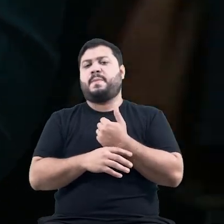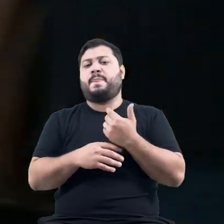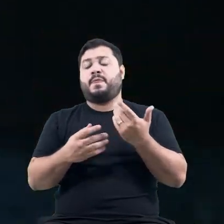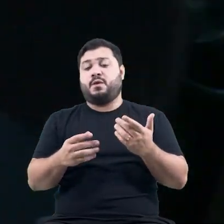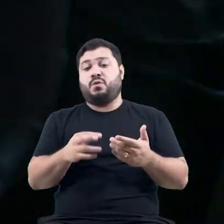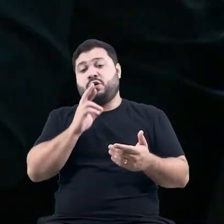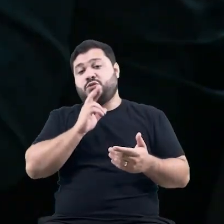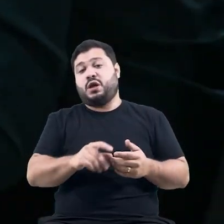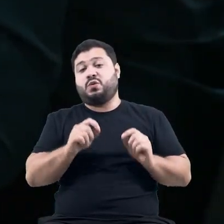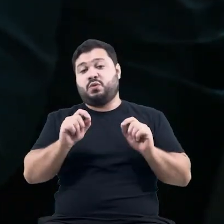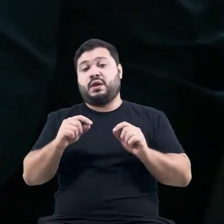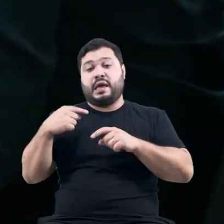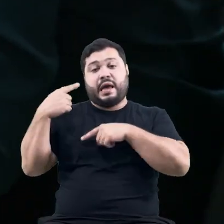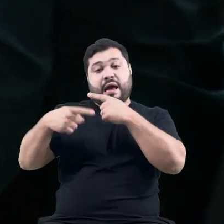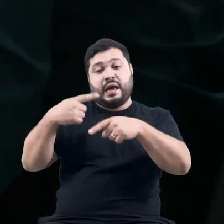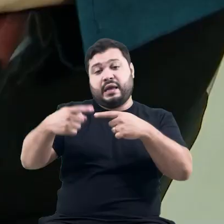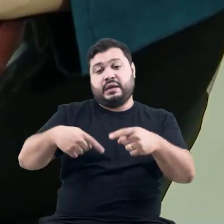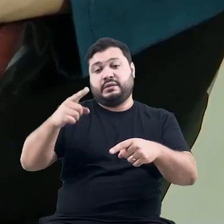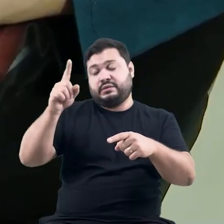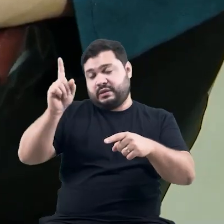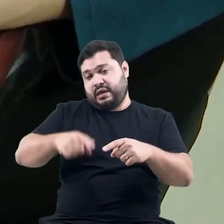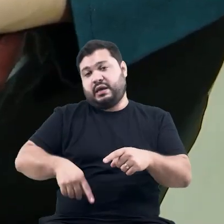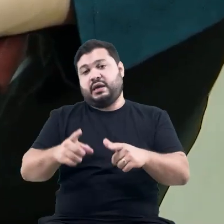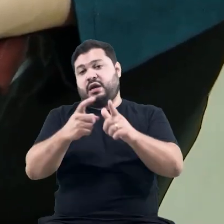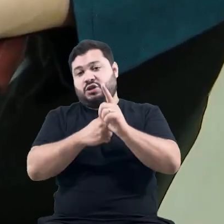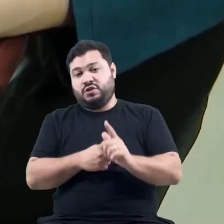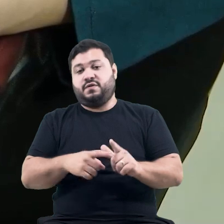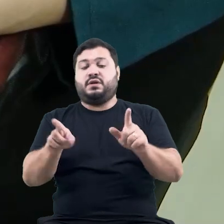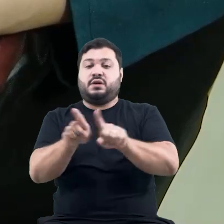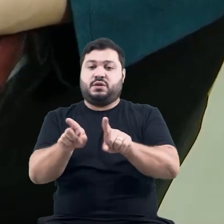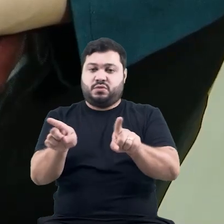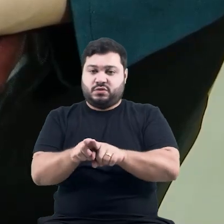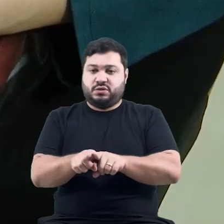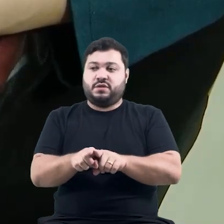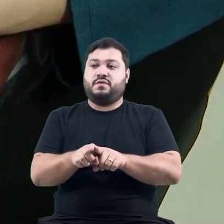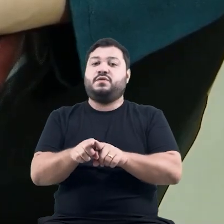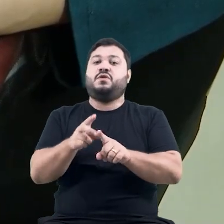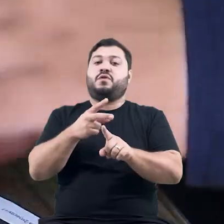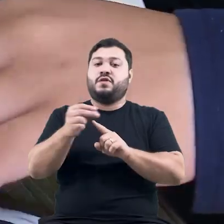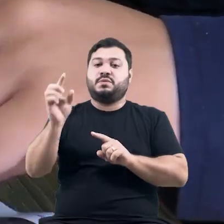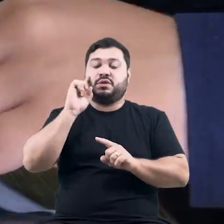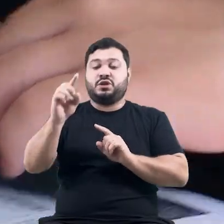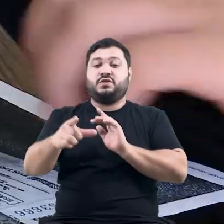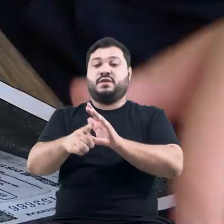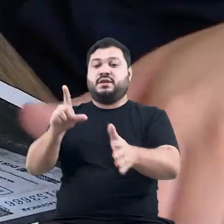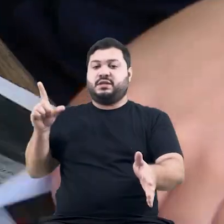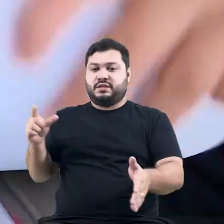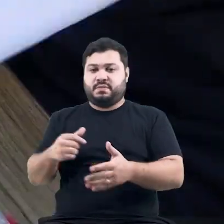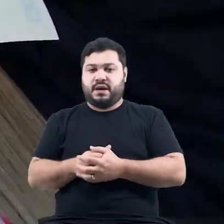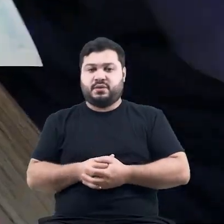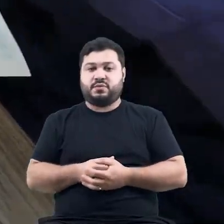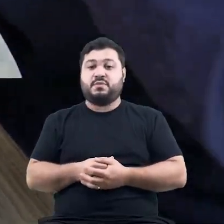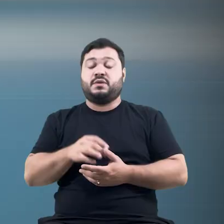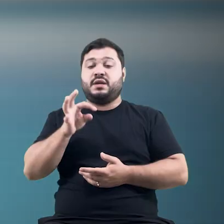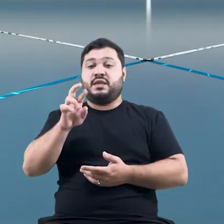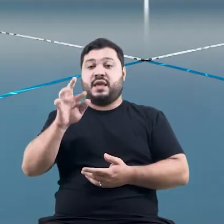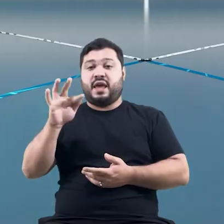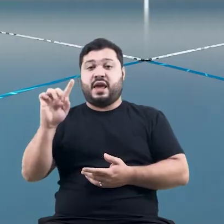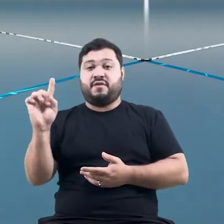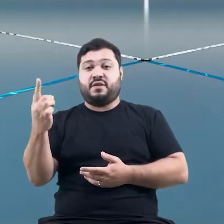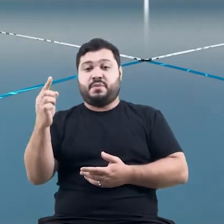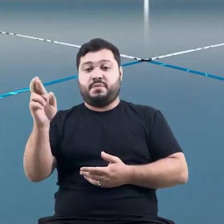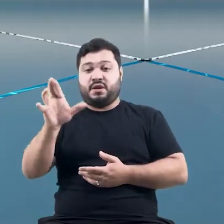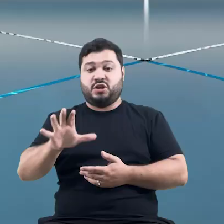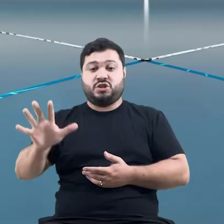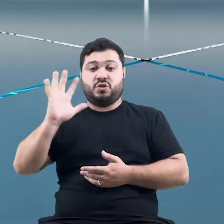do mutuário, o resultado é que a herança responde pela dívida e que, inclusive, o vencimento da dívida é antecipado. O